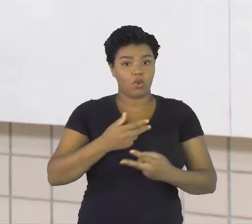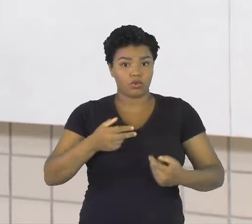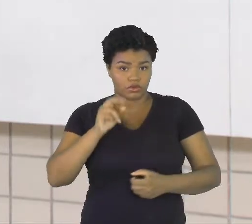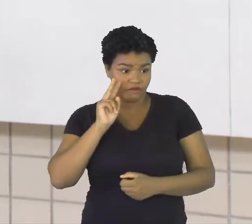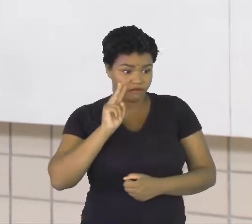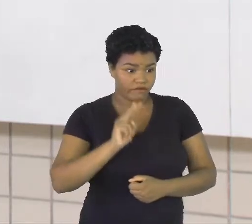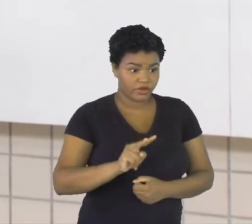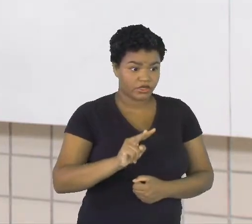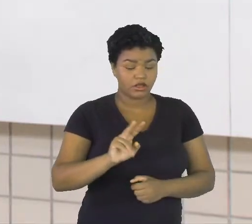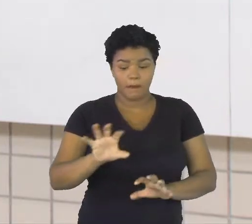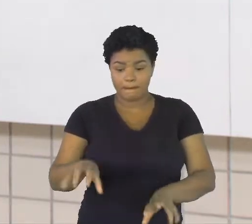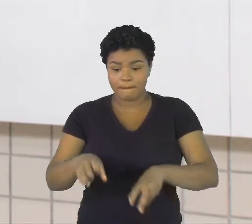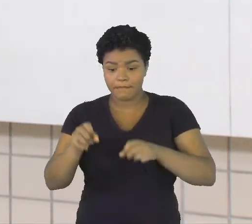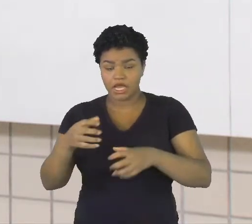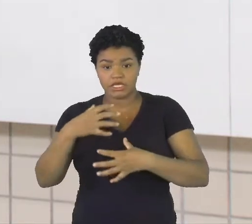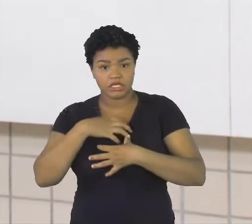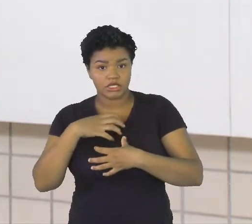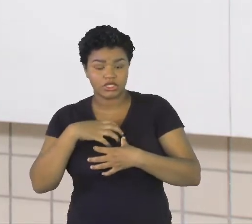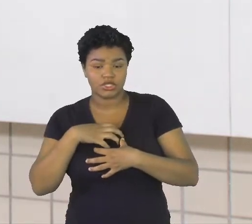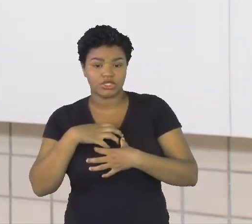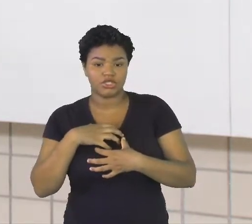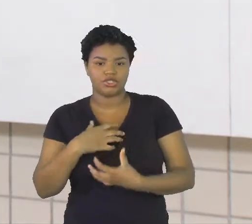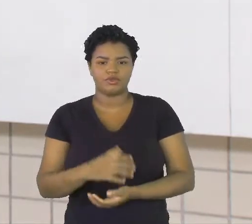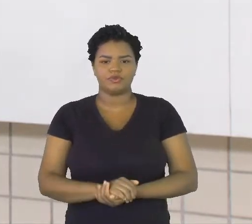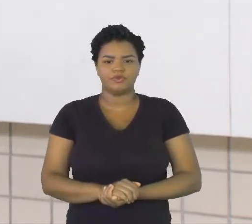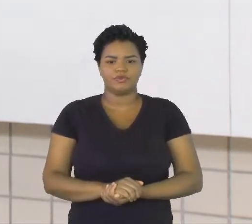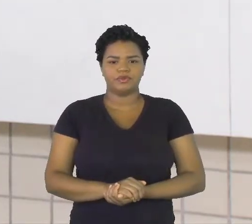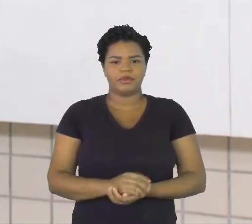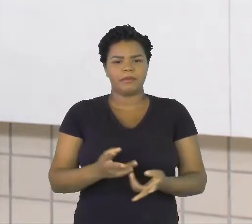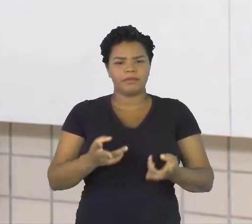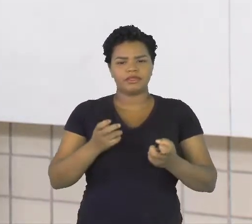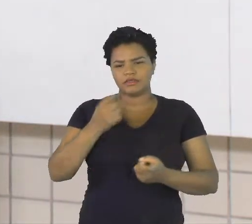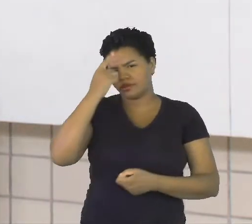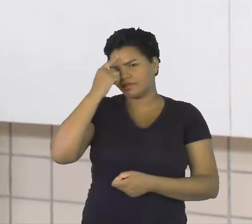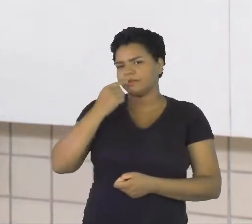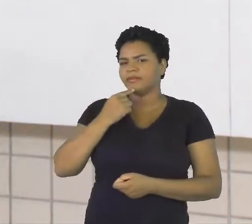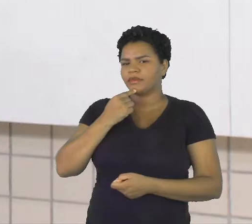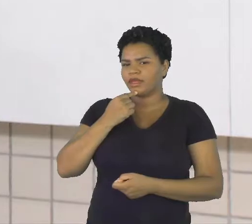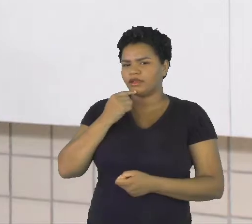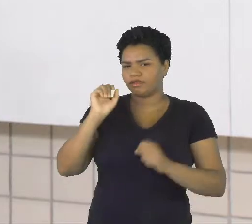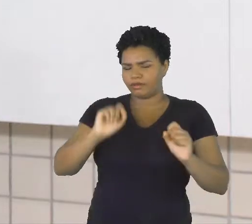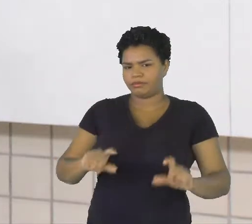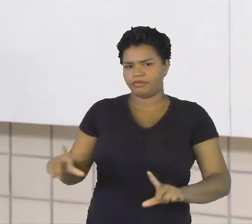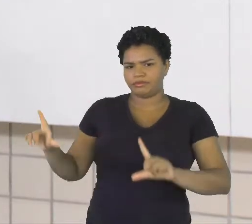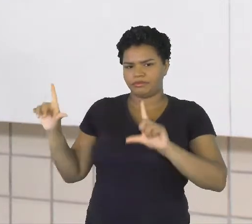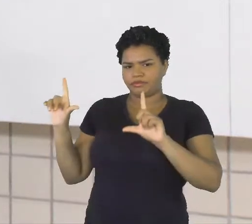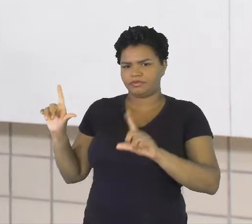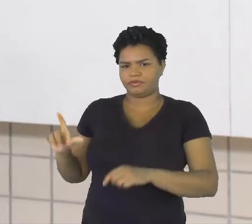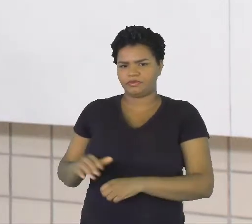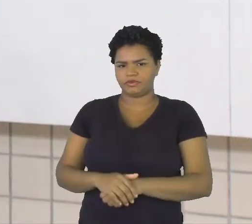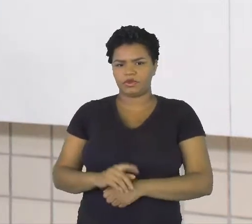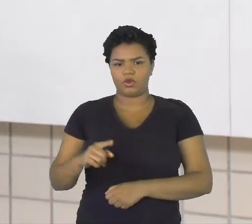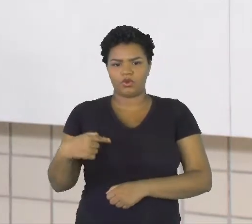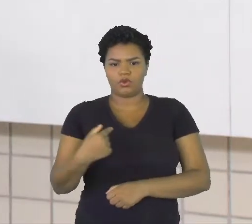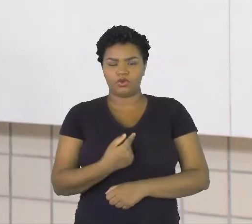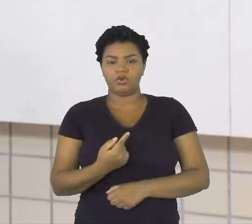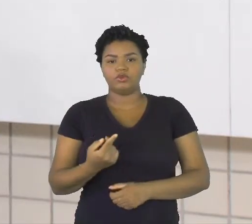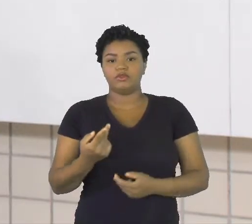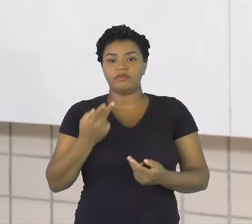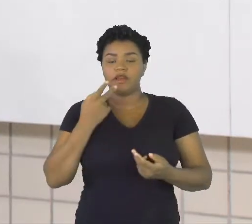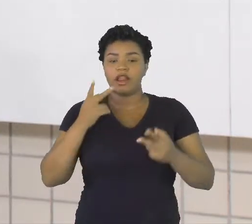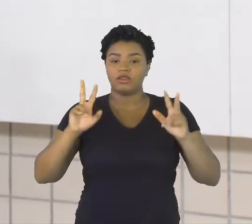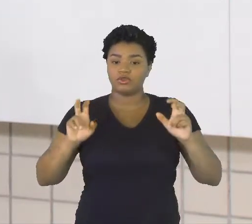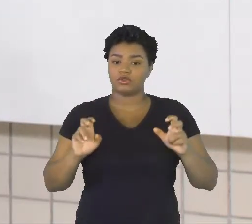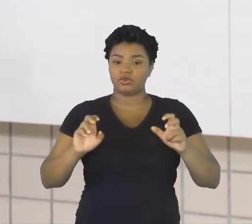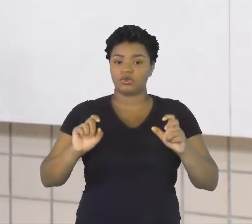ou sentido. Observe essa imagem que vai aparecer aqui na sua tela. Hoje nós iremos falar sobre a